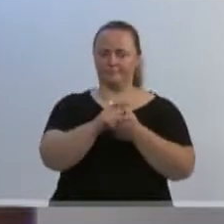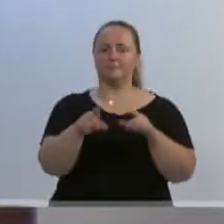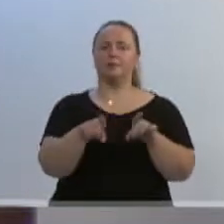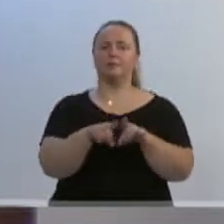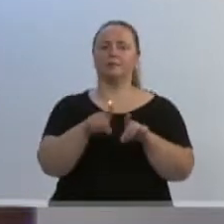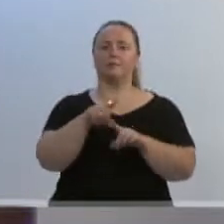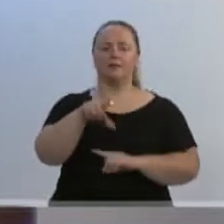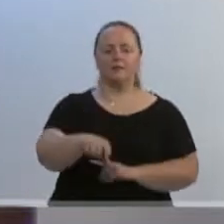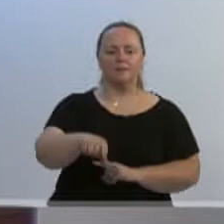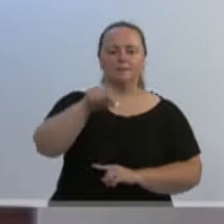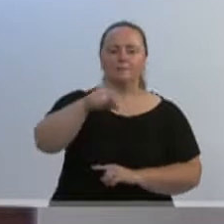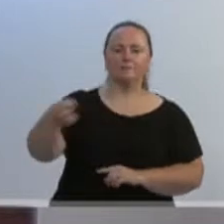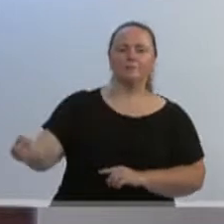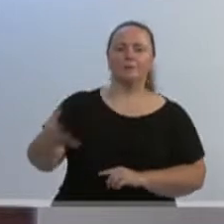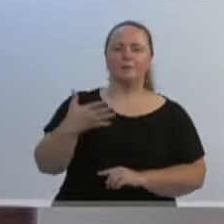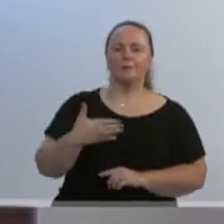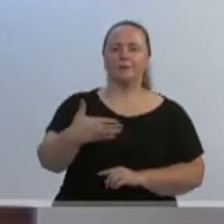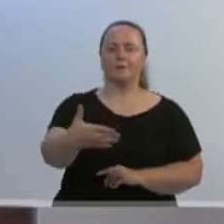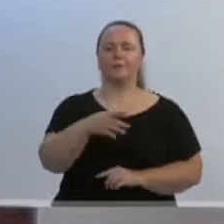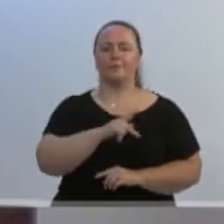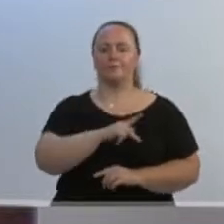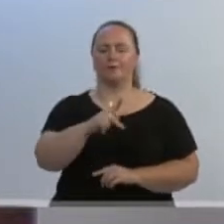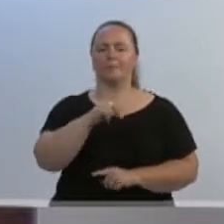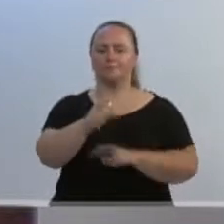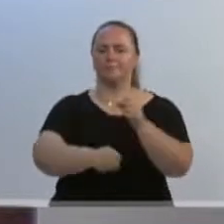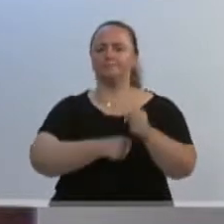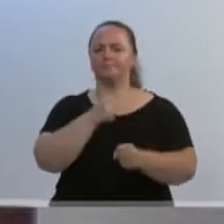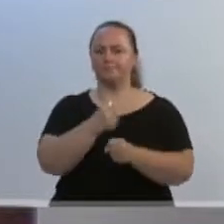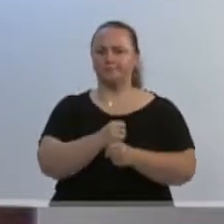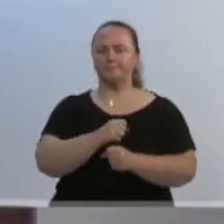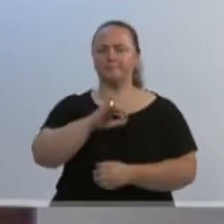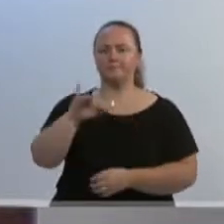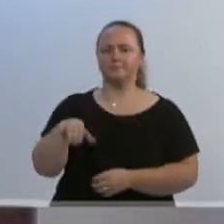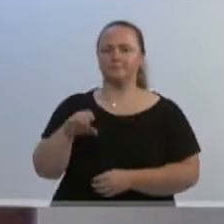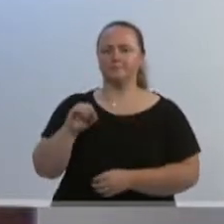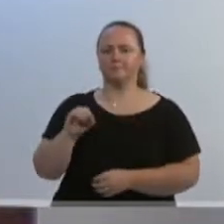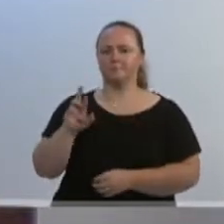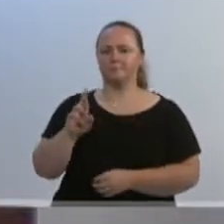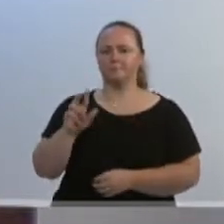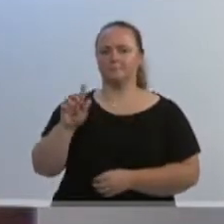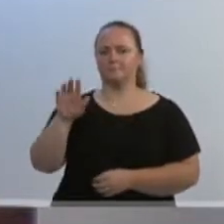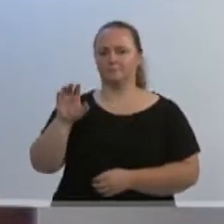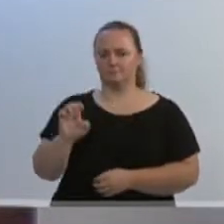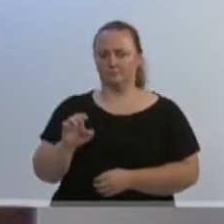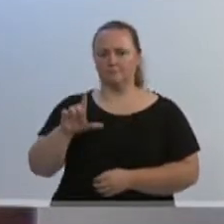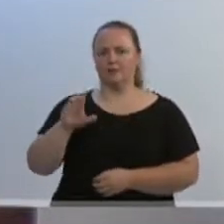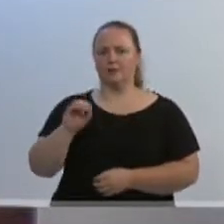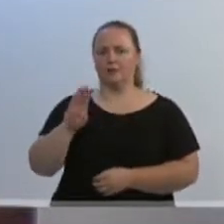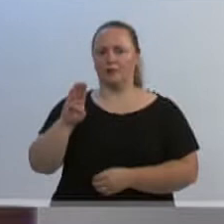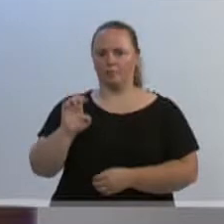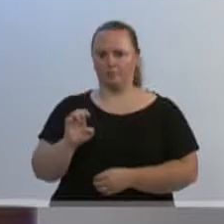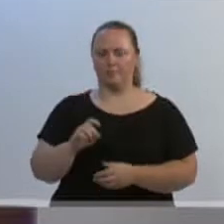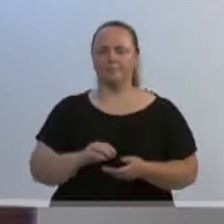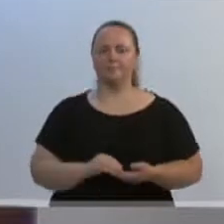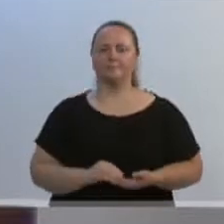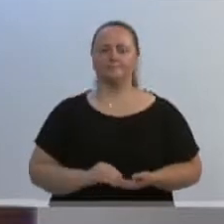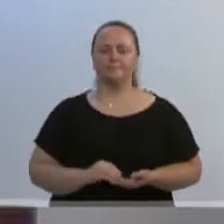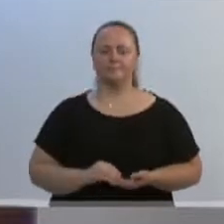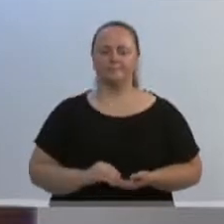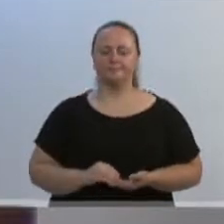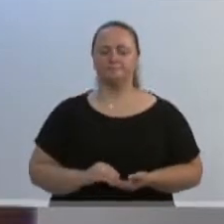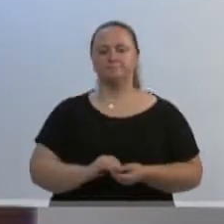novo presidente, que assumirá a partir do próximo ano, que é o Jorge Lobe, que é um conselheiro da OAB. Então, nossos